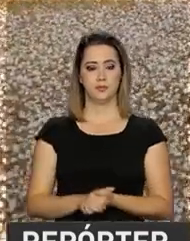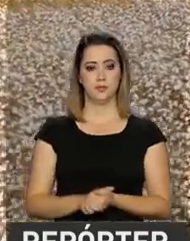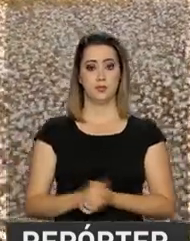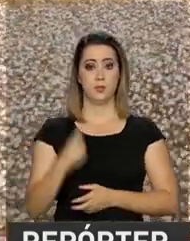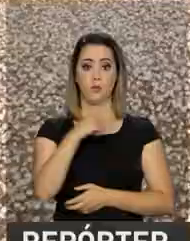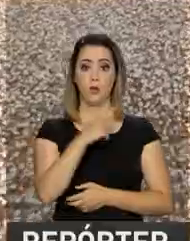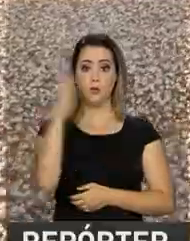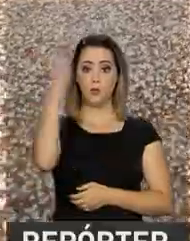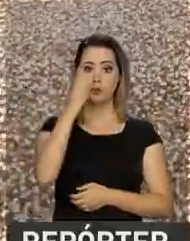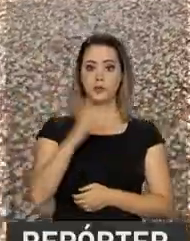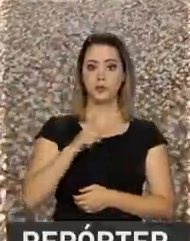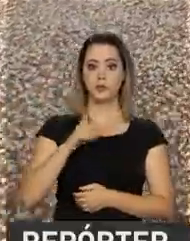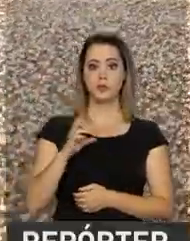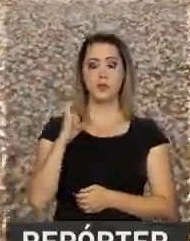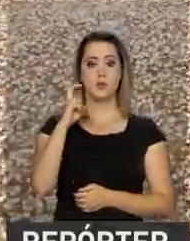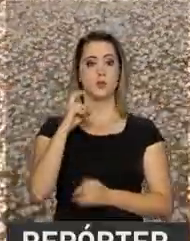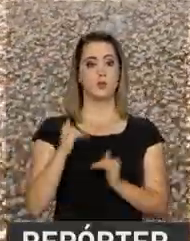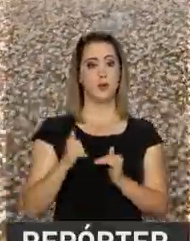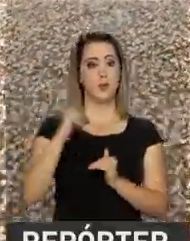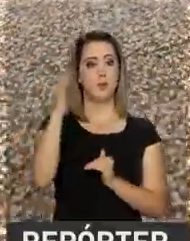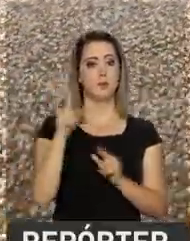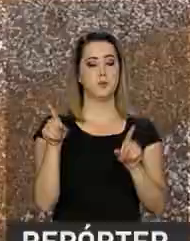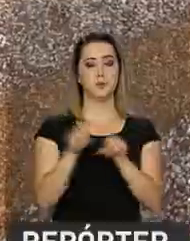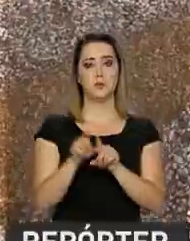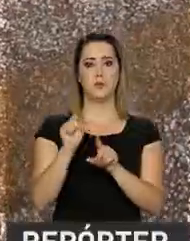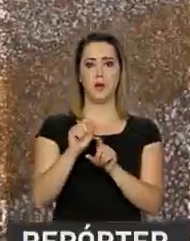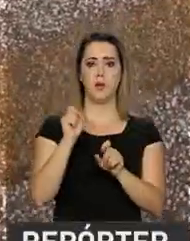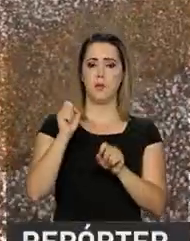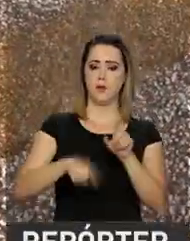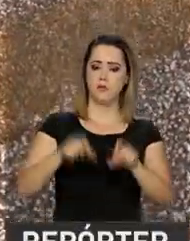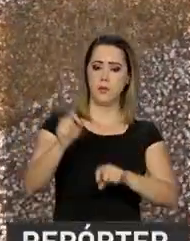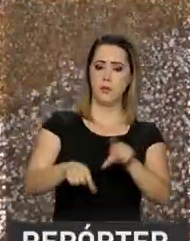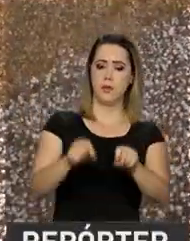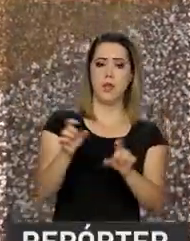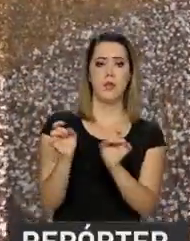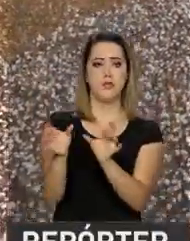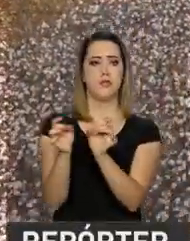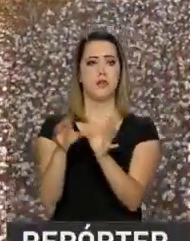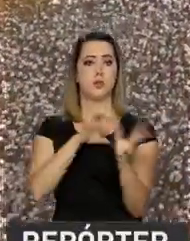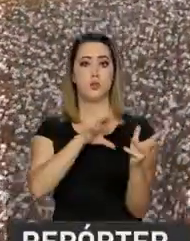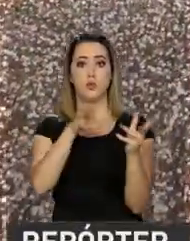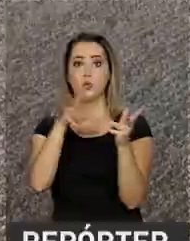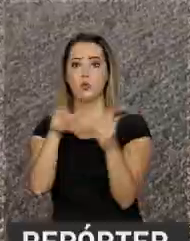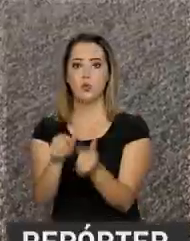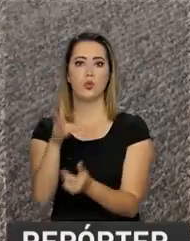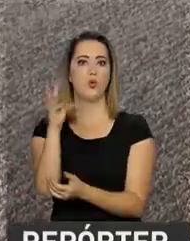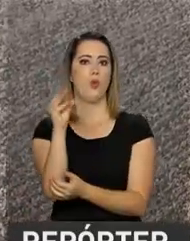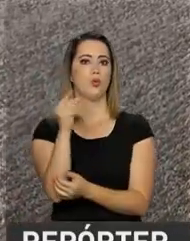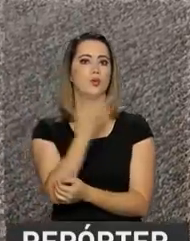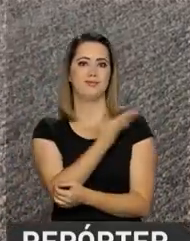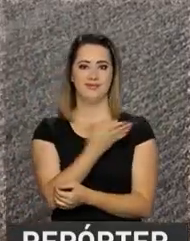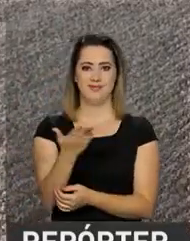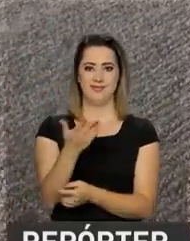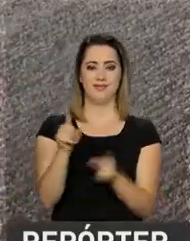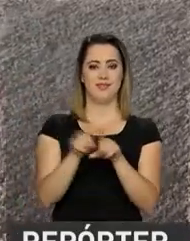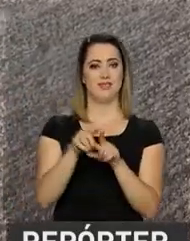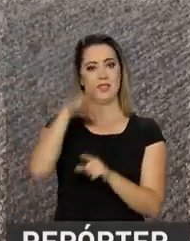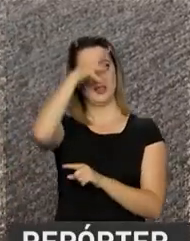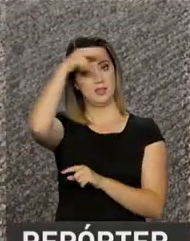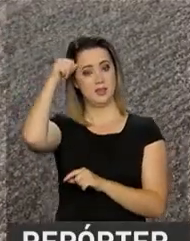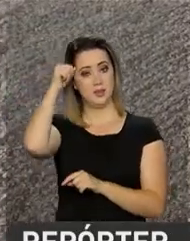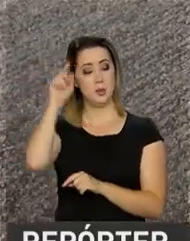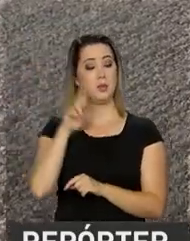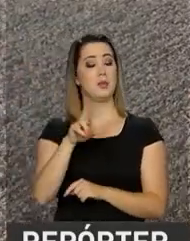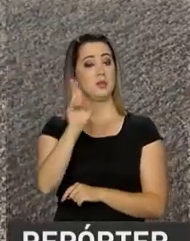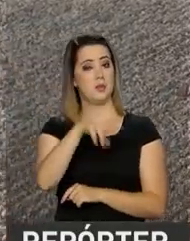o brasil está entre os cinco maiores produtores e exportadores de algodão do mundo e o mato grosso responde